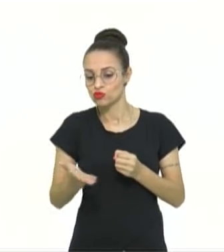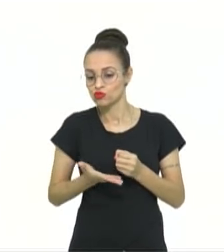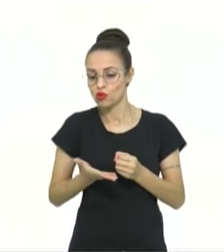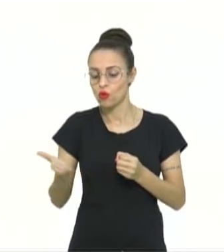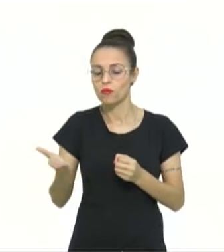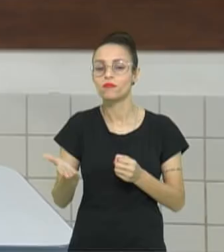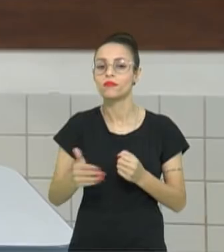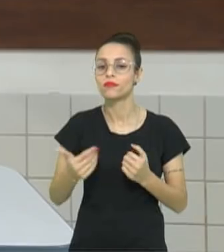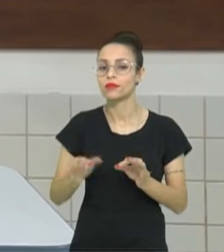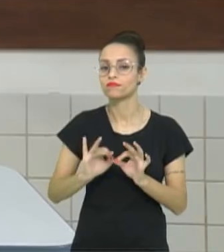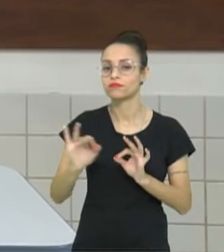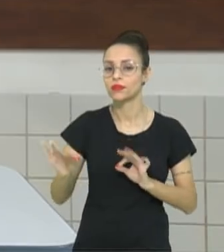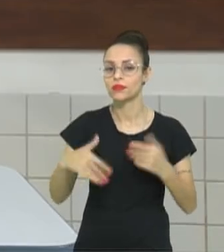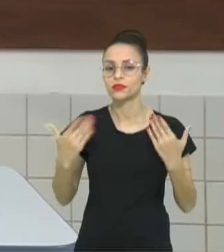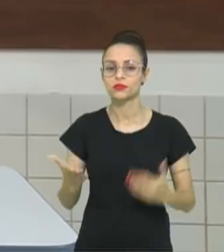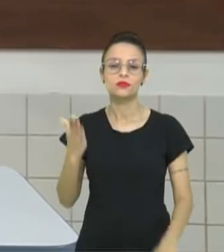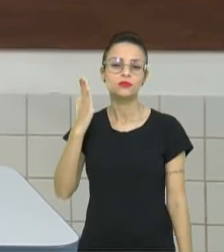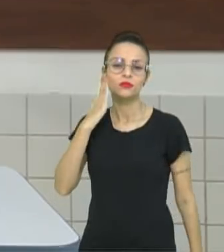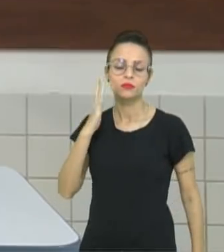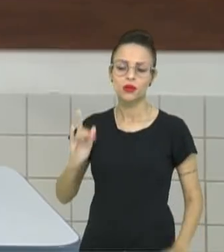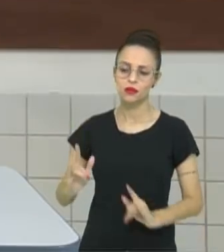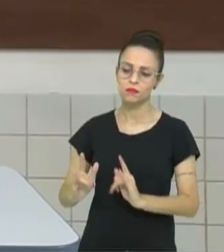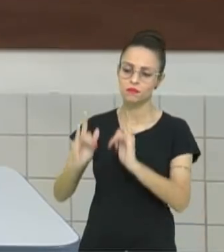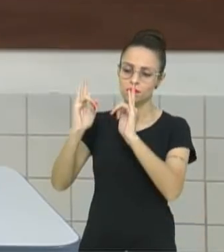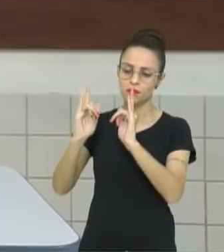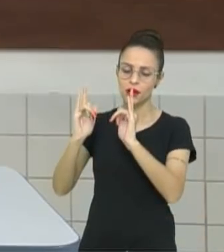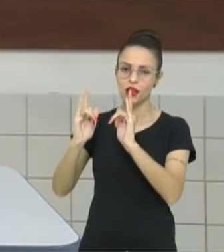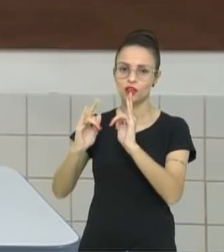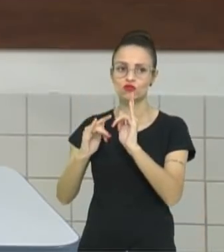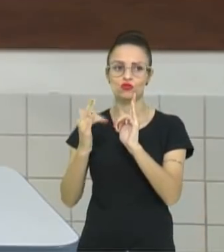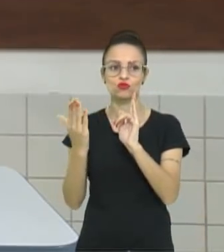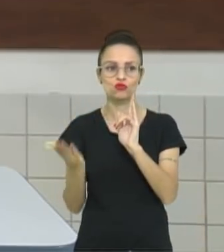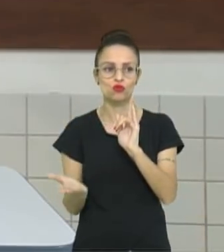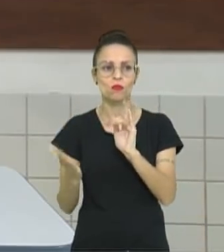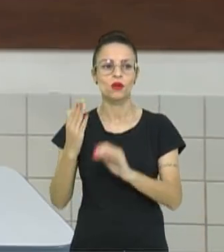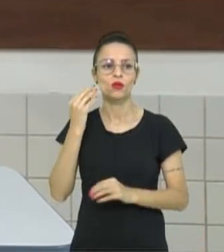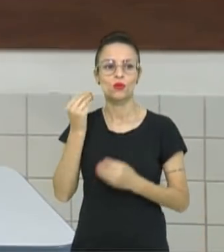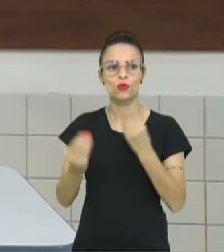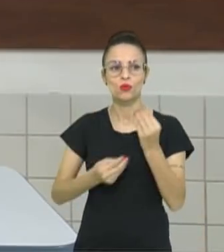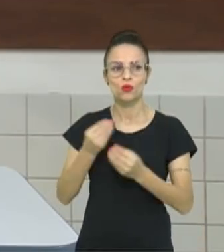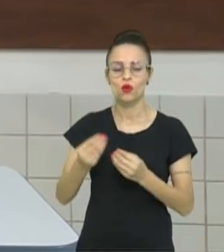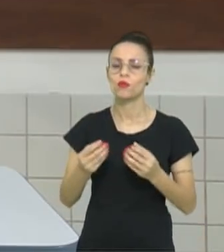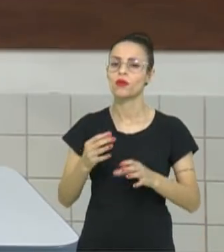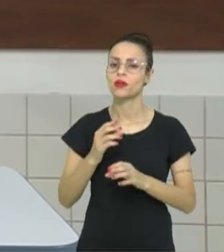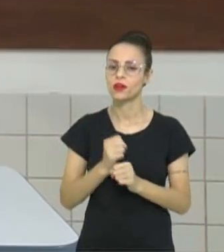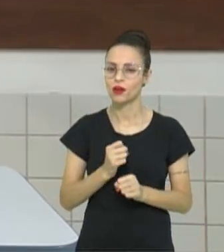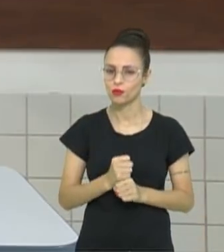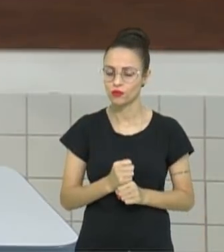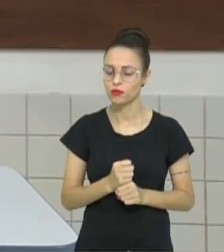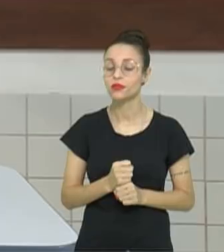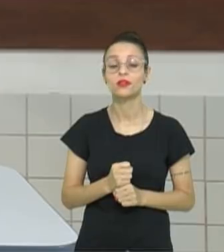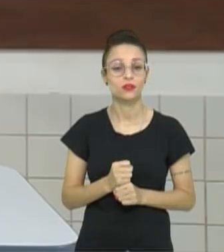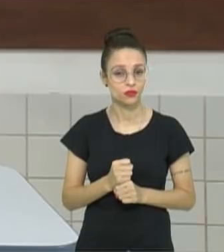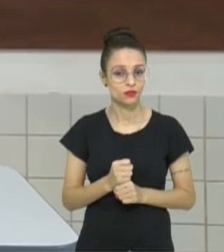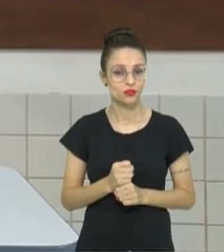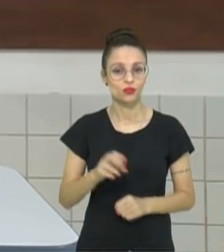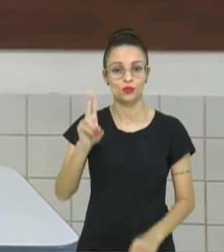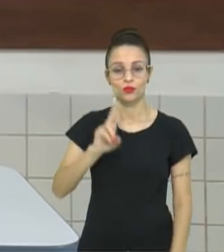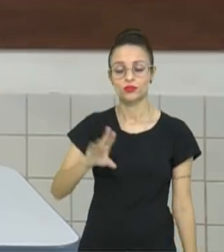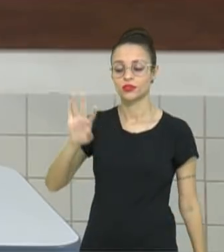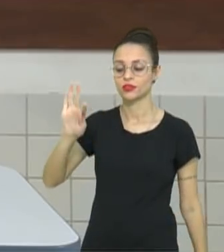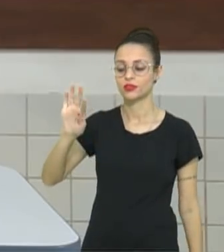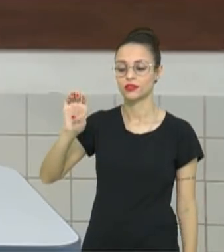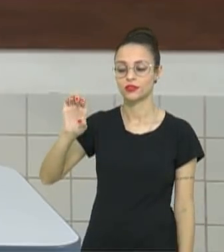quer saber? Ele quer saber a altura do prédio. Como é que a gente vai fazer esse cálculo? Nós vamos usar o Teorema